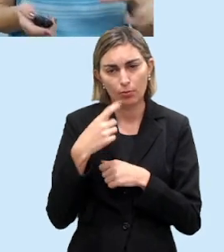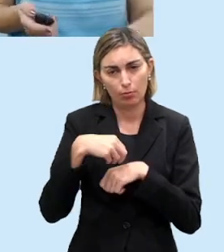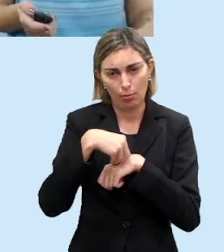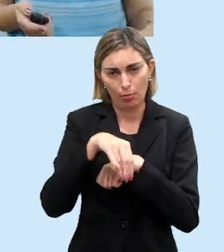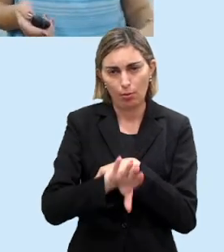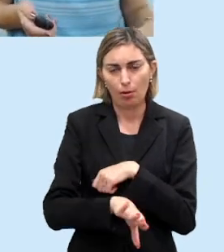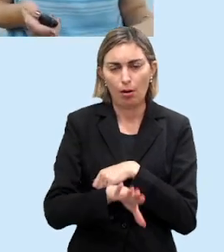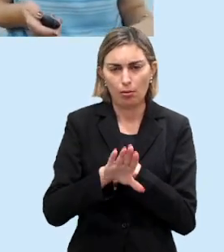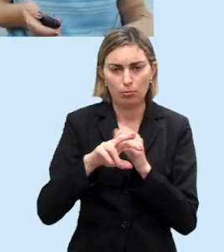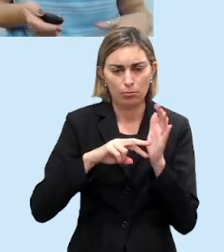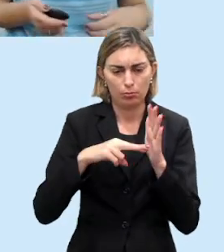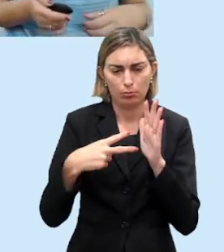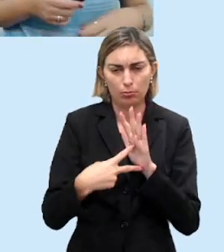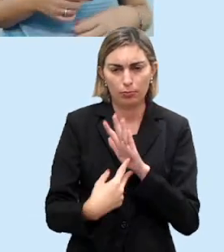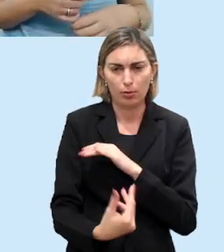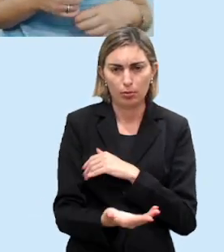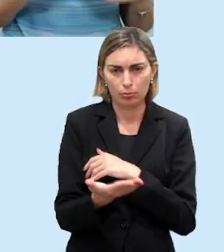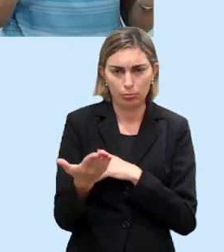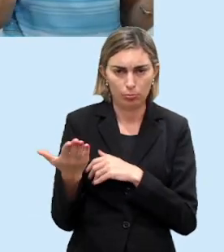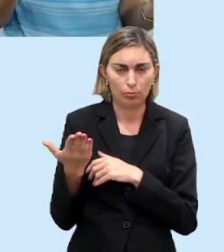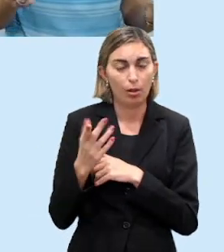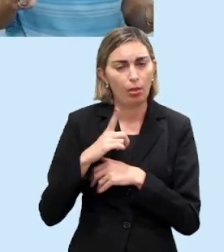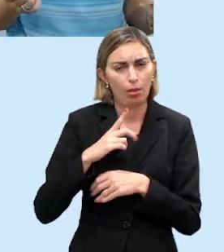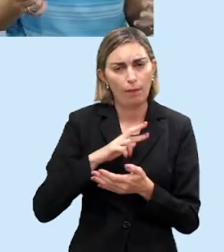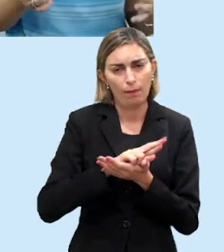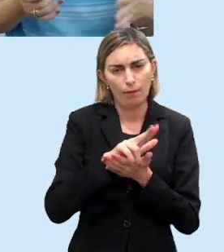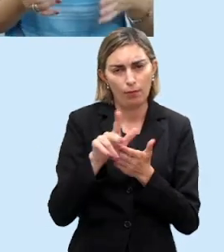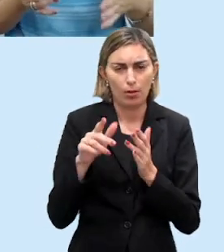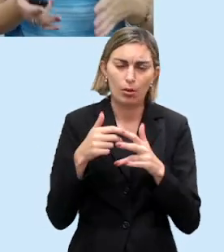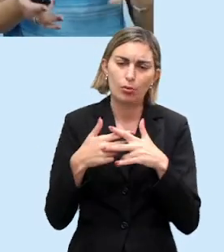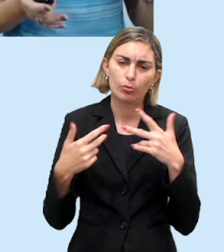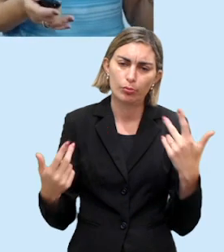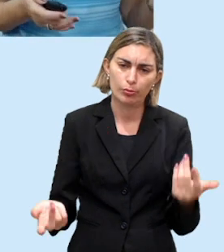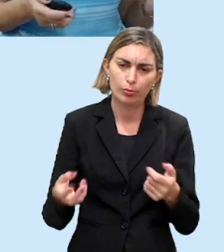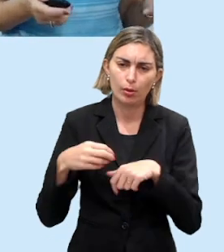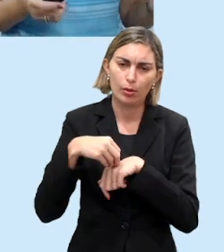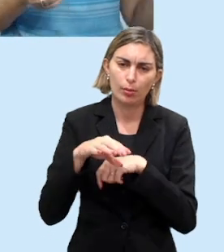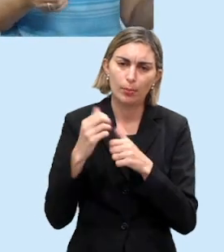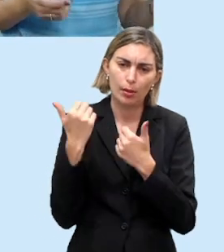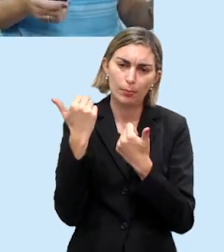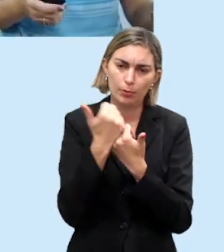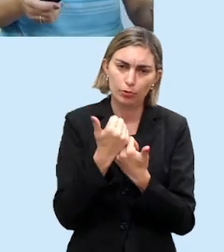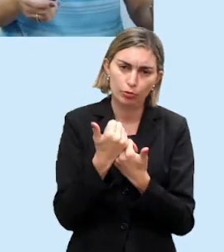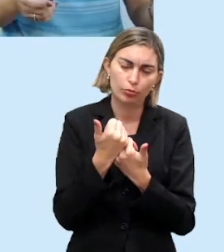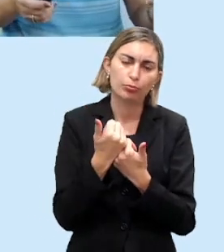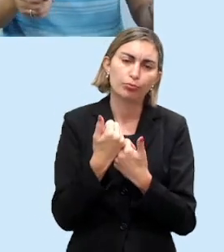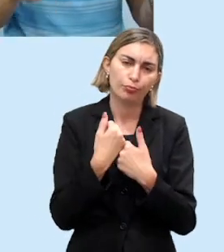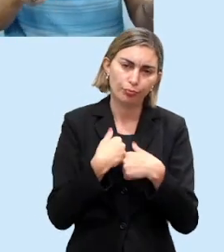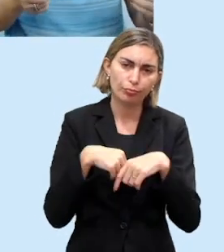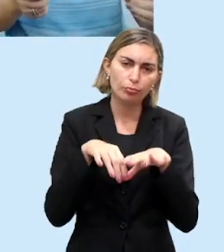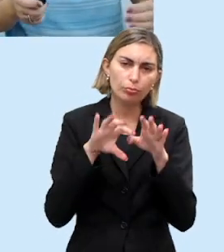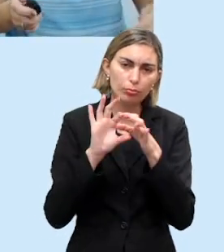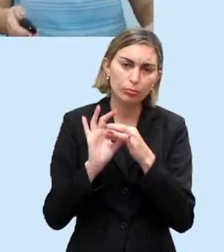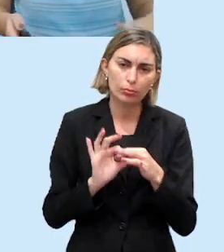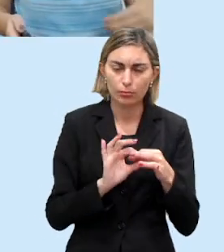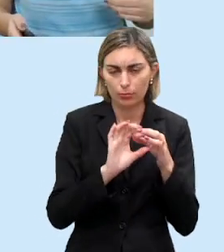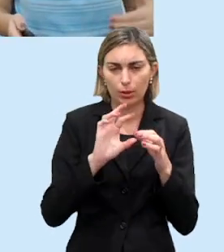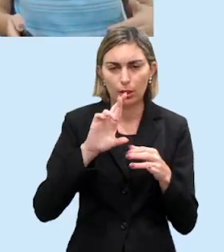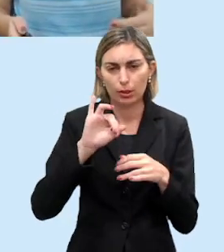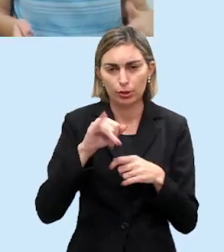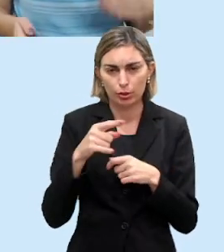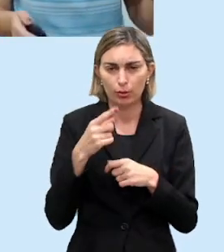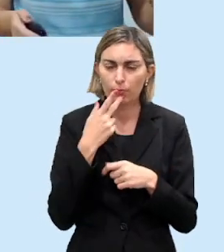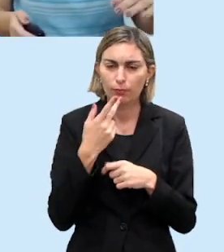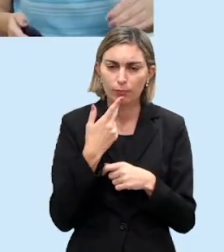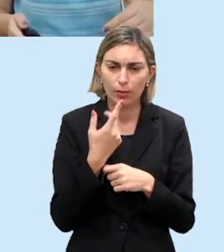como significado, não é, são várias coisas. Não é? Ele está aí representando o universo cristão e ele fala, o